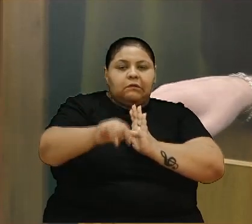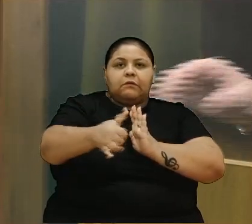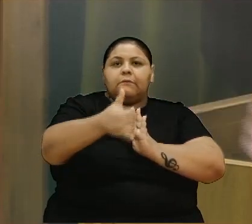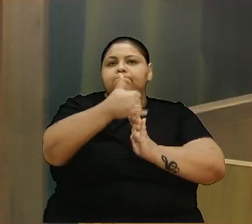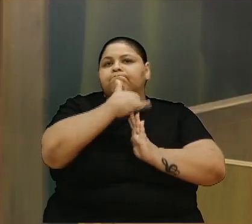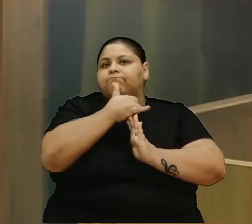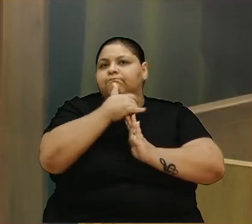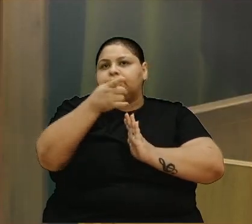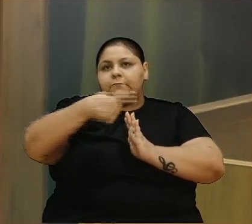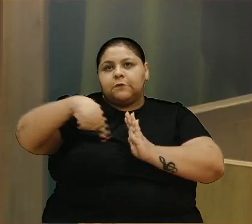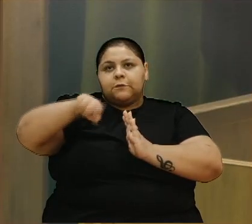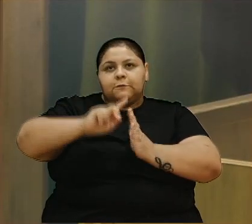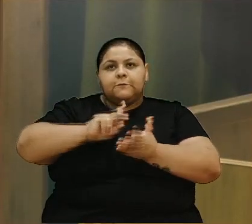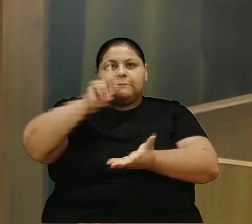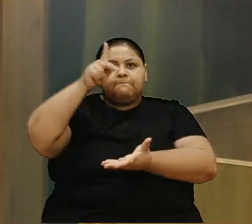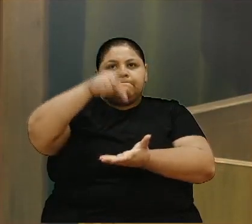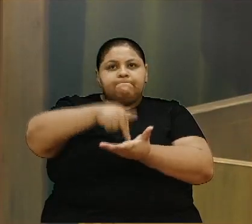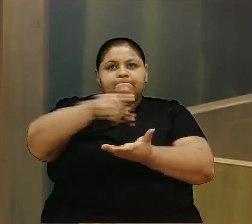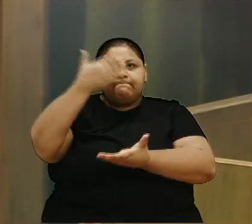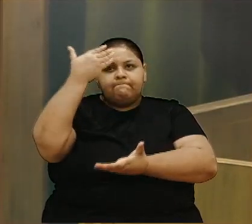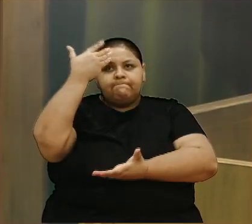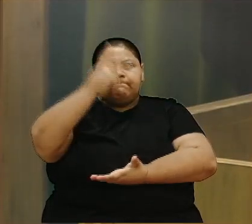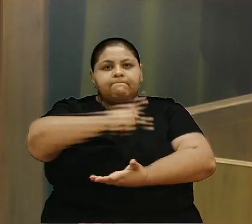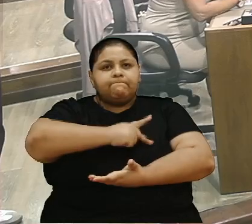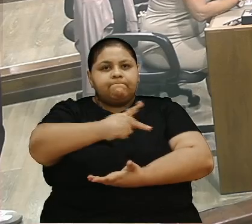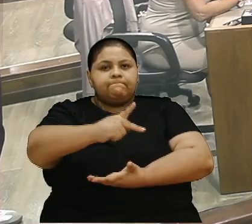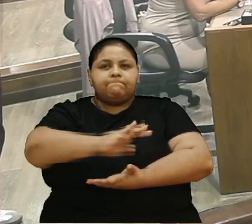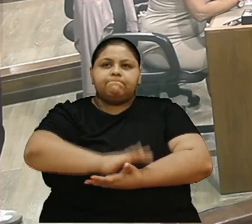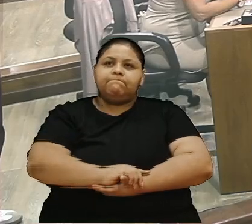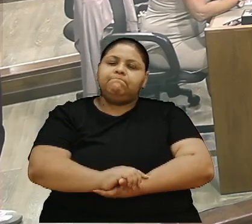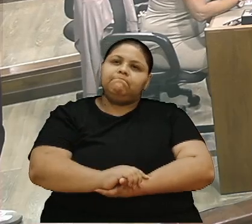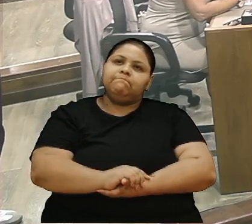infelizmente, é a nossa realidade. Obrigado, presidente. Obrigado, vereador.